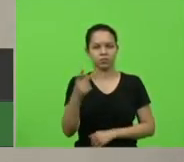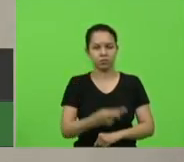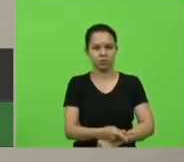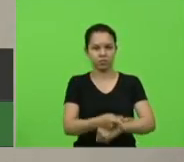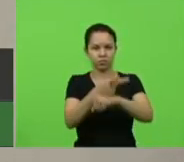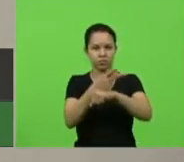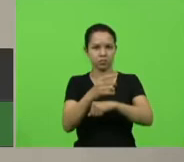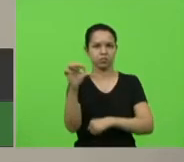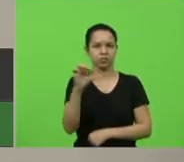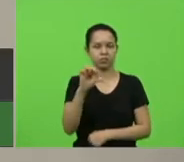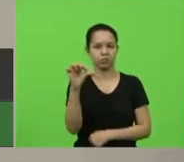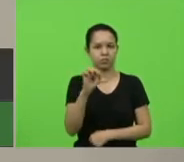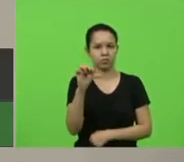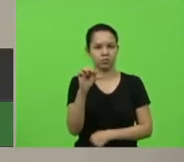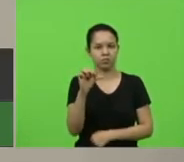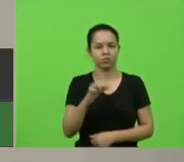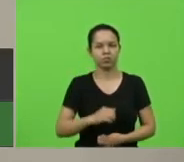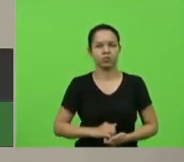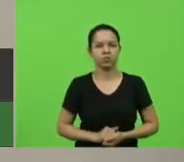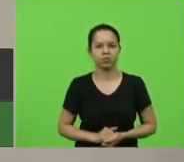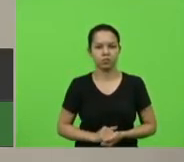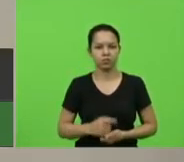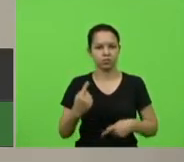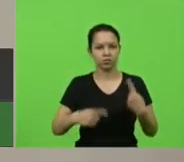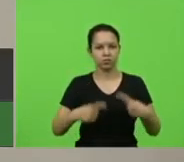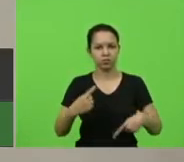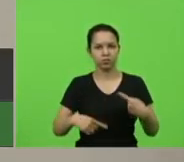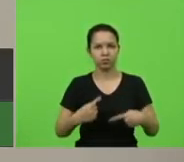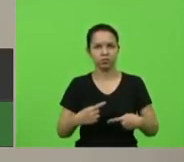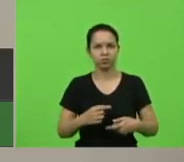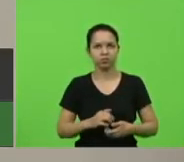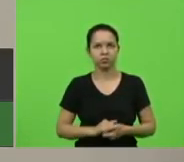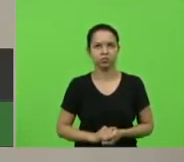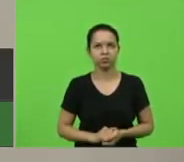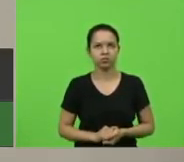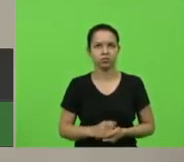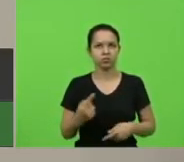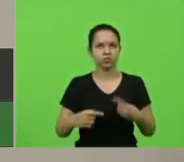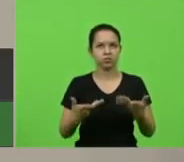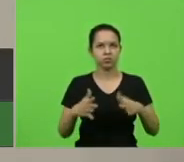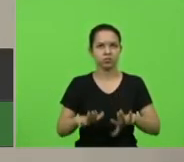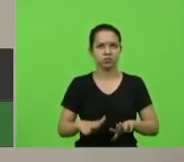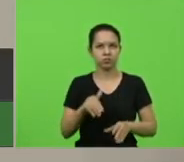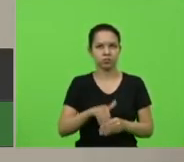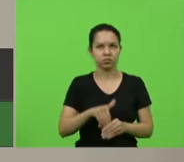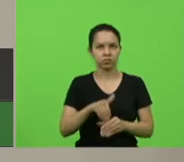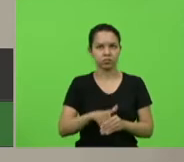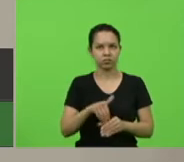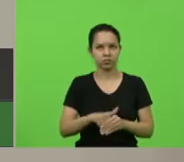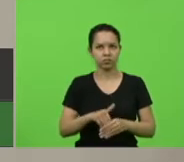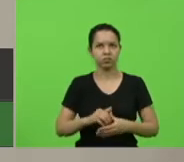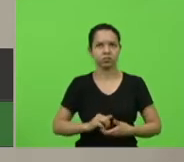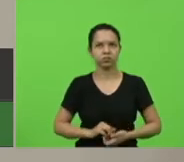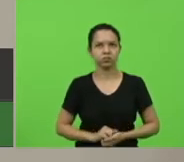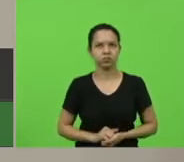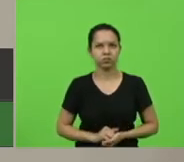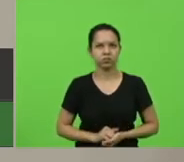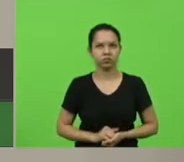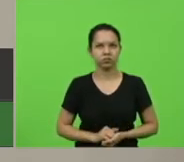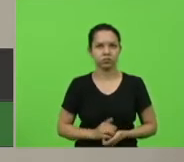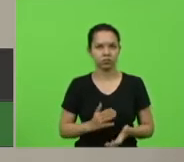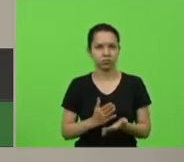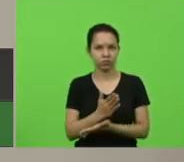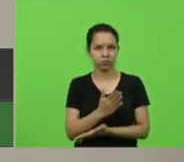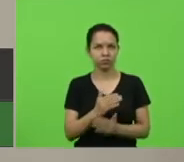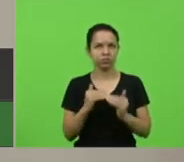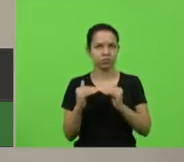Great Place to Work. Em discussão, não havendo quem queira discutir, é em votação. Deputados que aprovam permaneçam como se encontra.